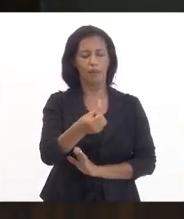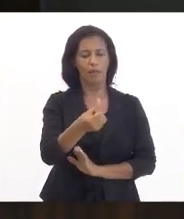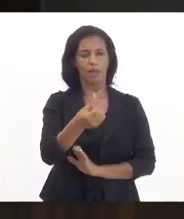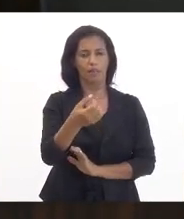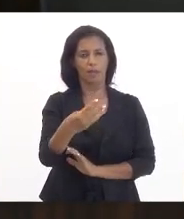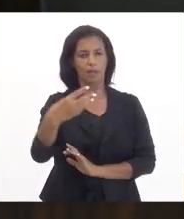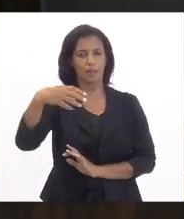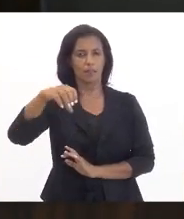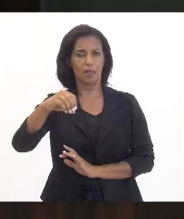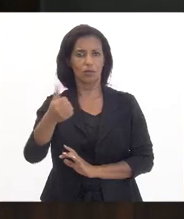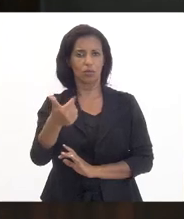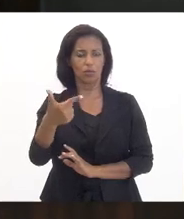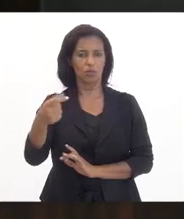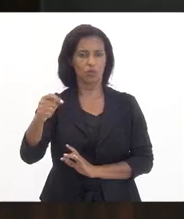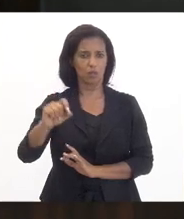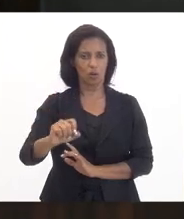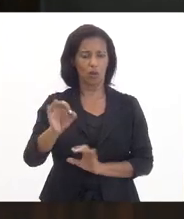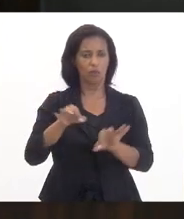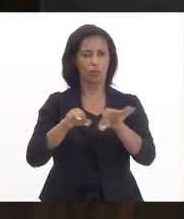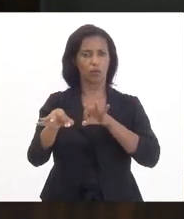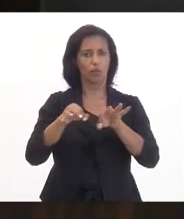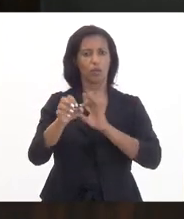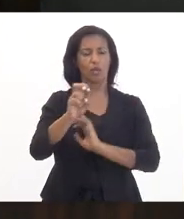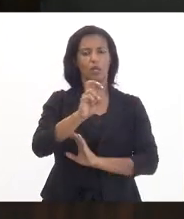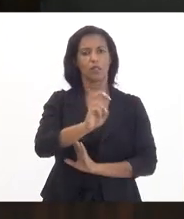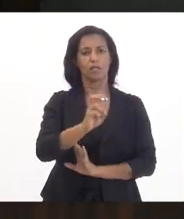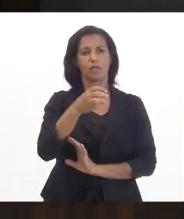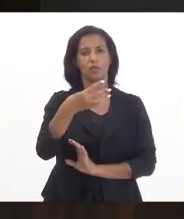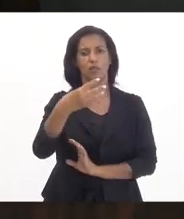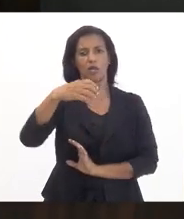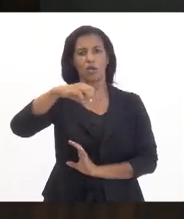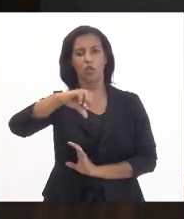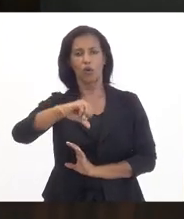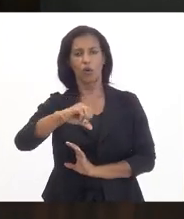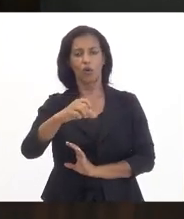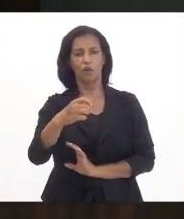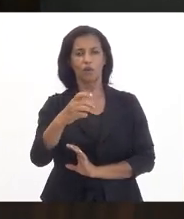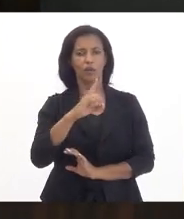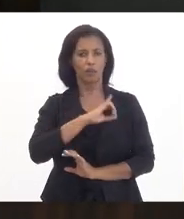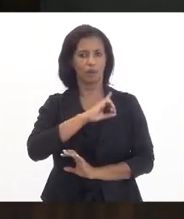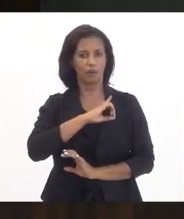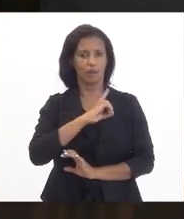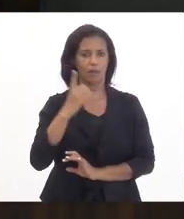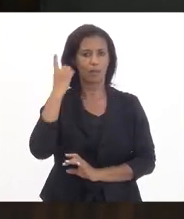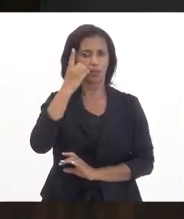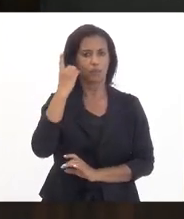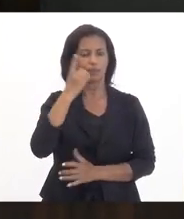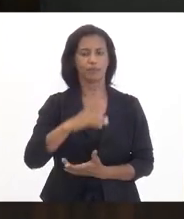63019 e do projeto 53919, deputada Marta Rocha.